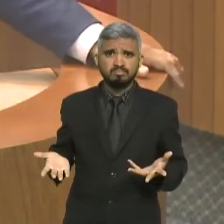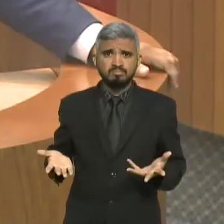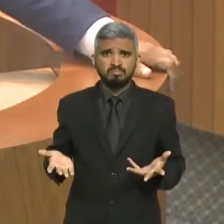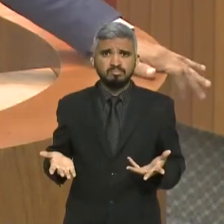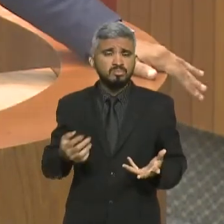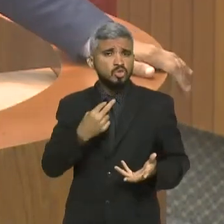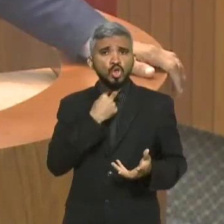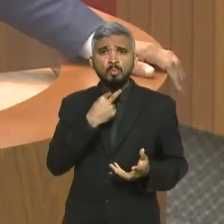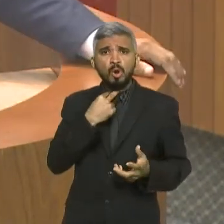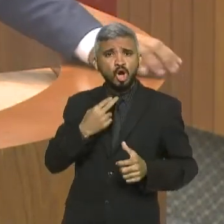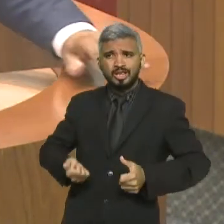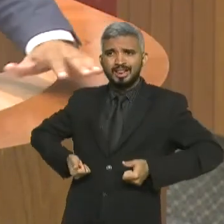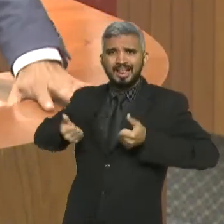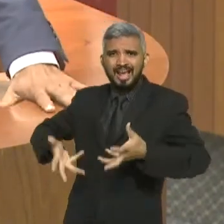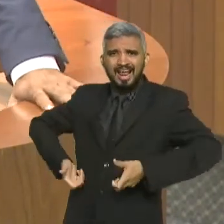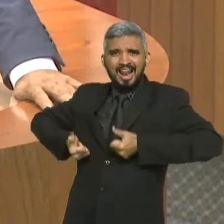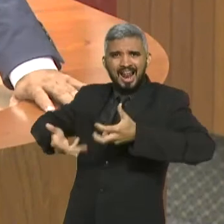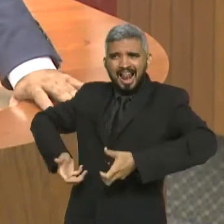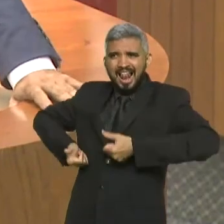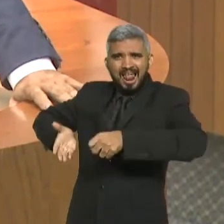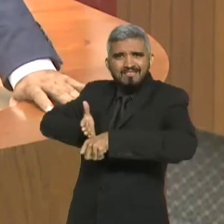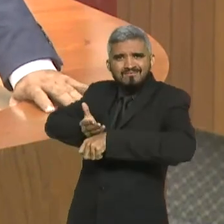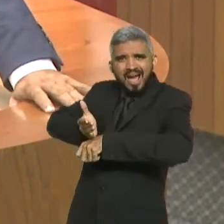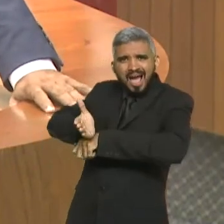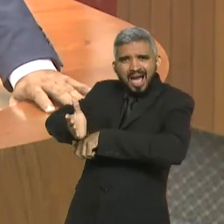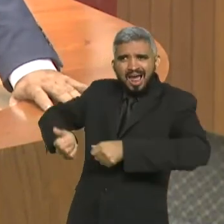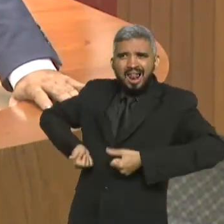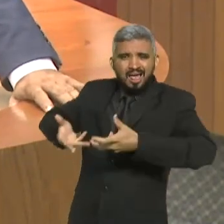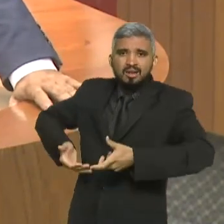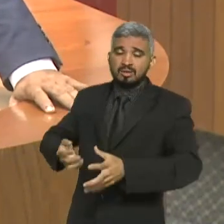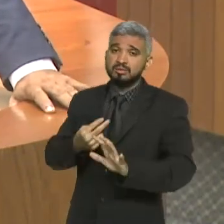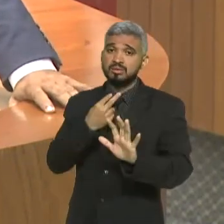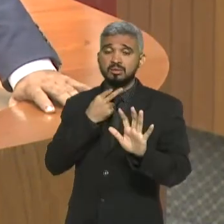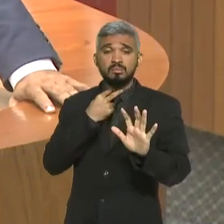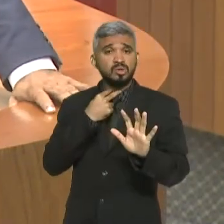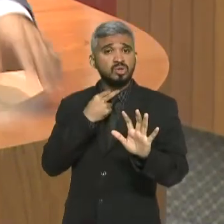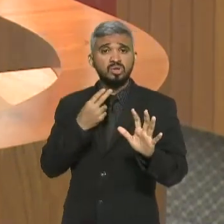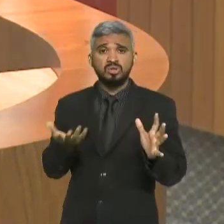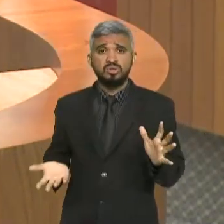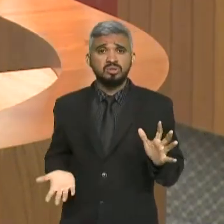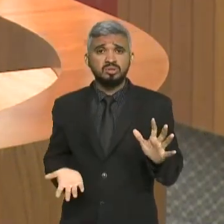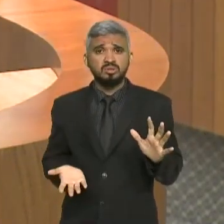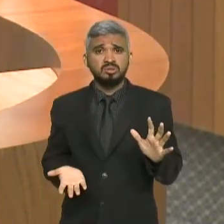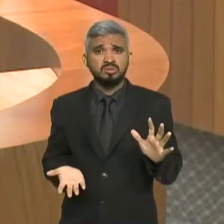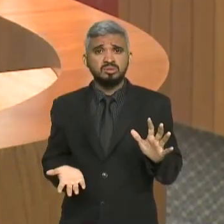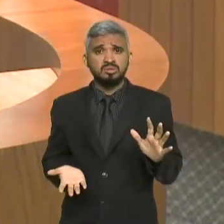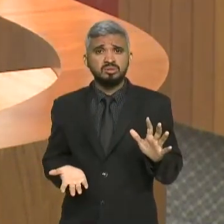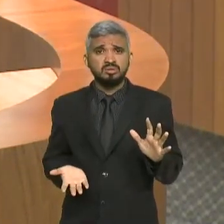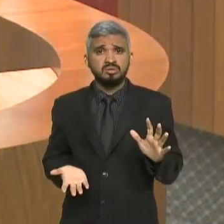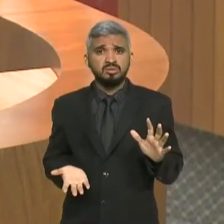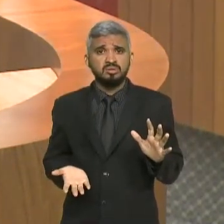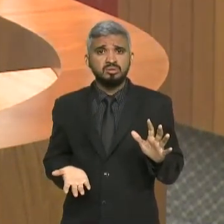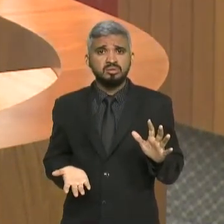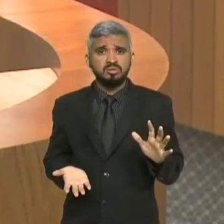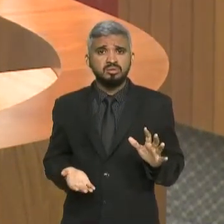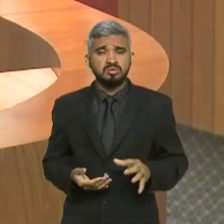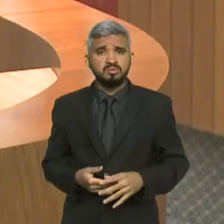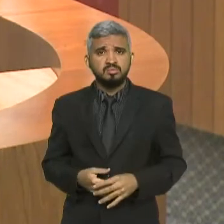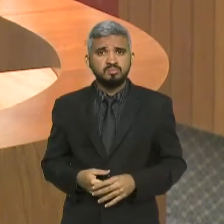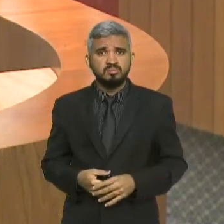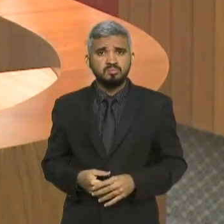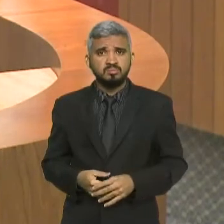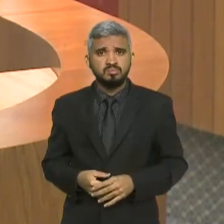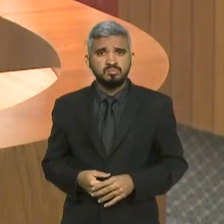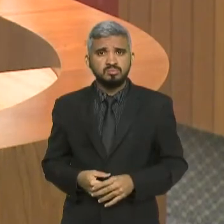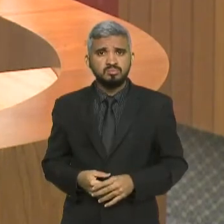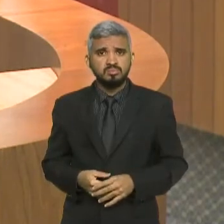essa com dinheiro público? Isso é escândalo. Escândalo para o Jornal Nacional. Não o Jornal Nacional, que está